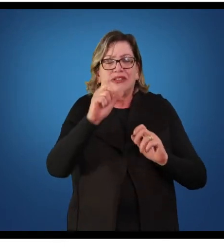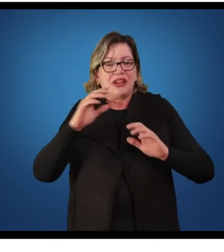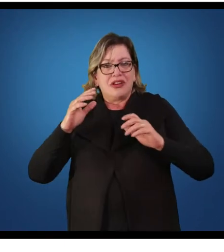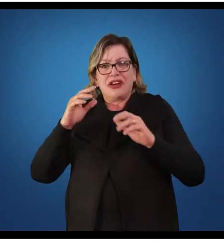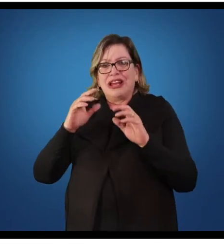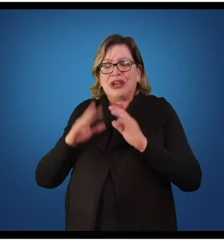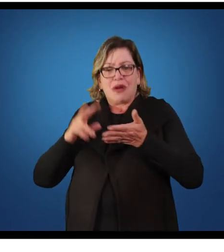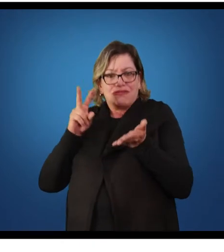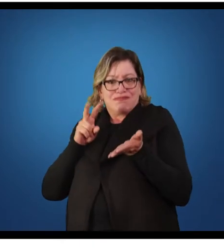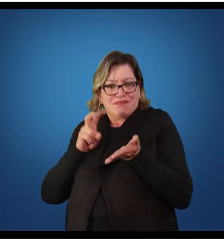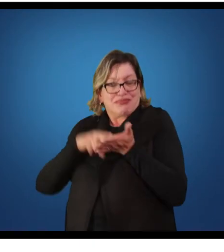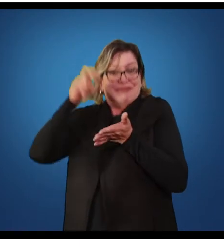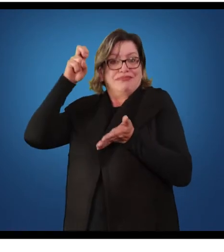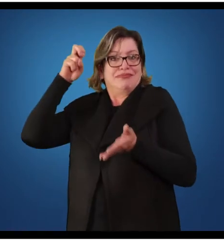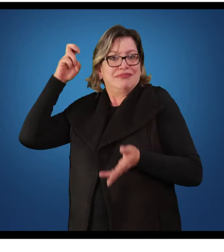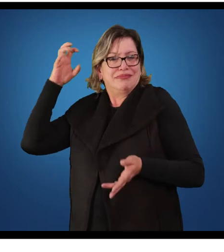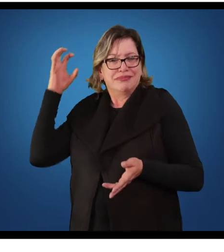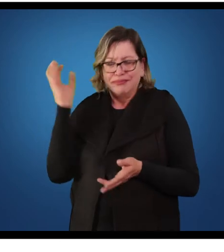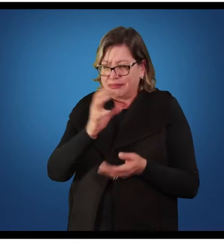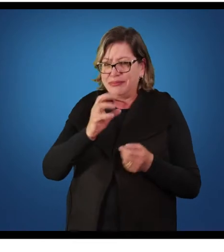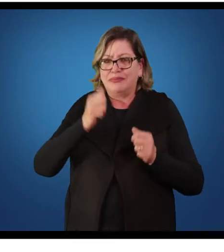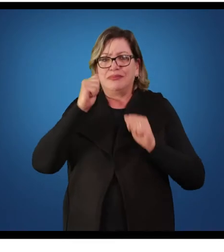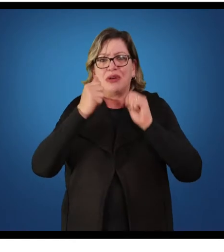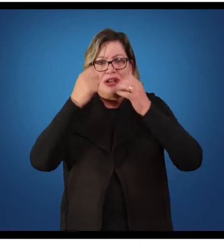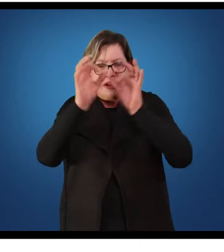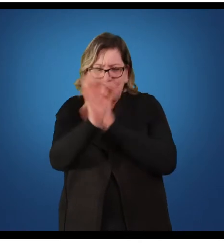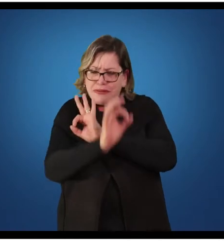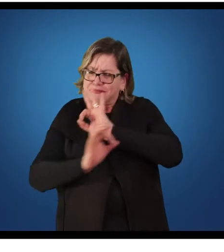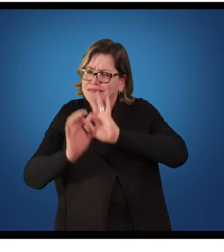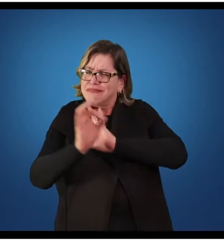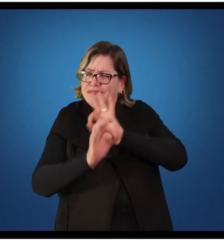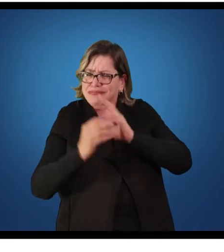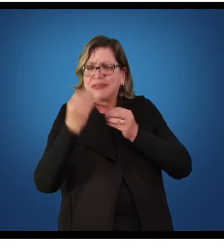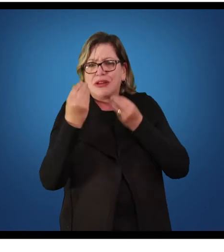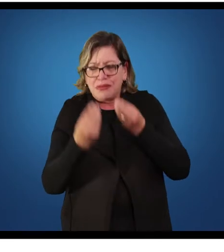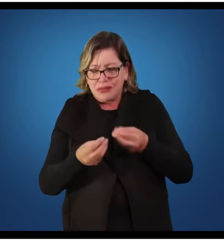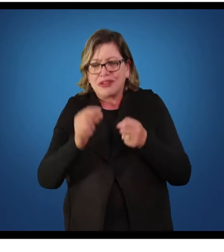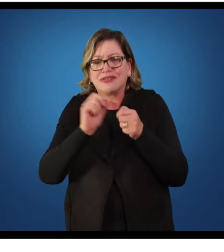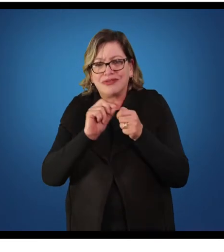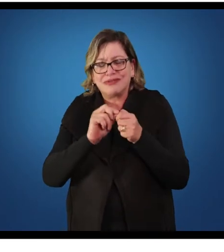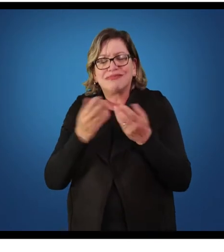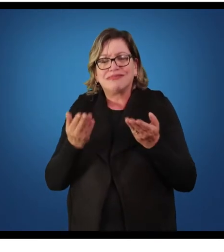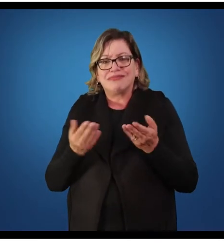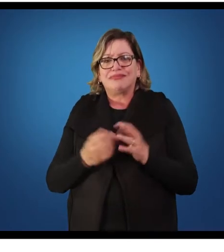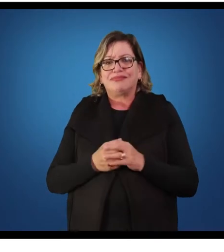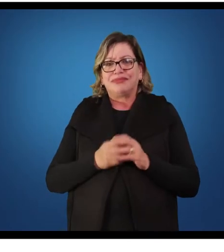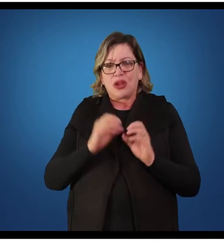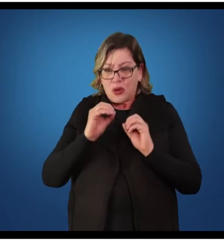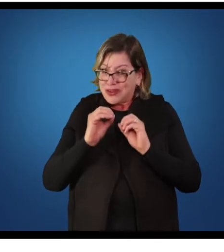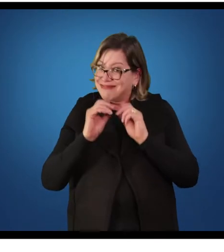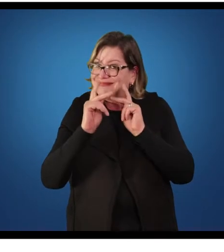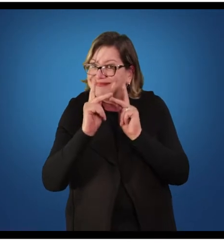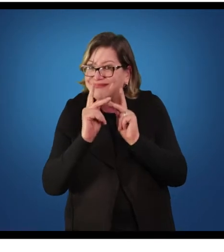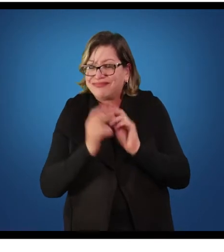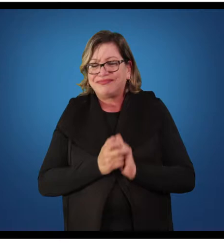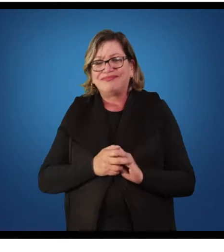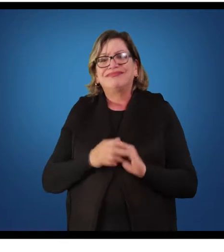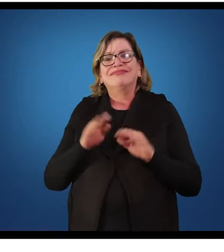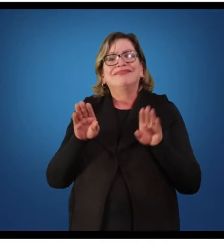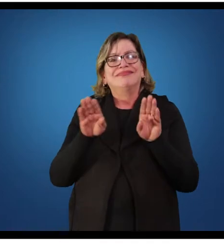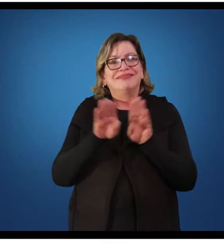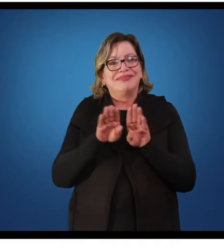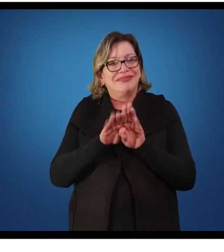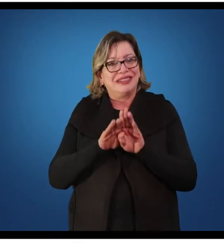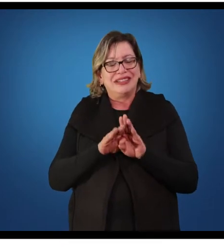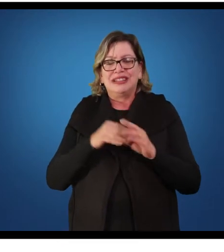voo, impulsão, né? Arremesso, preparação para arremesso, certo? Ok? E assim também